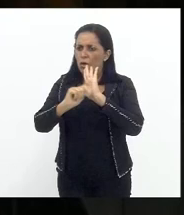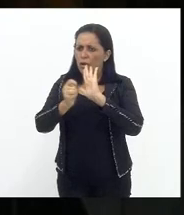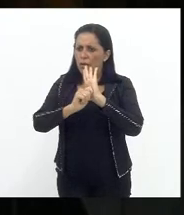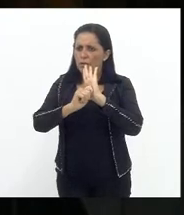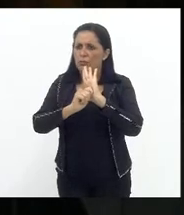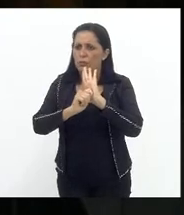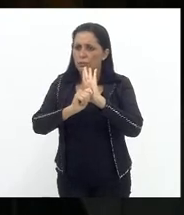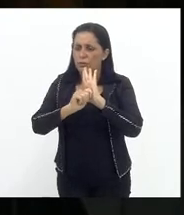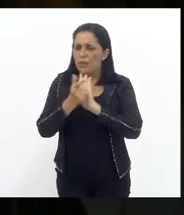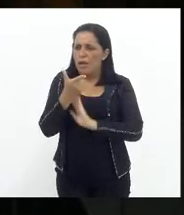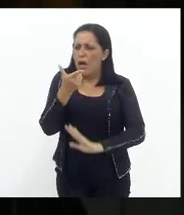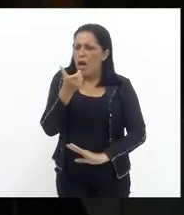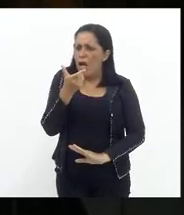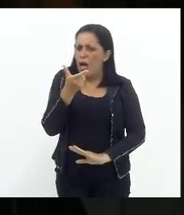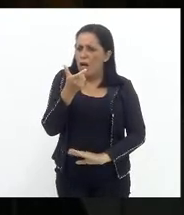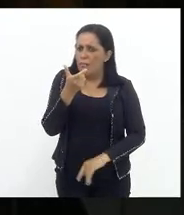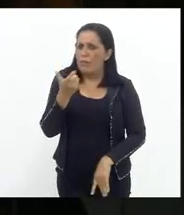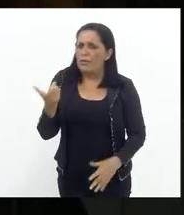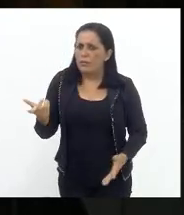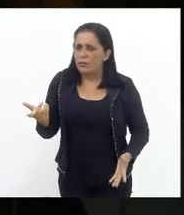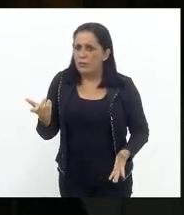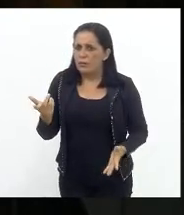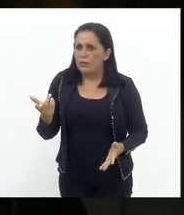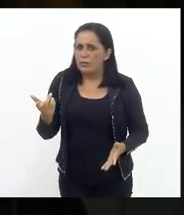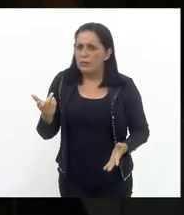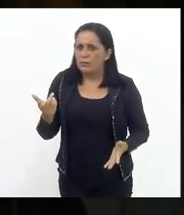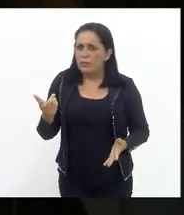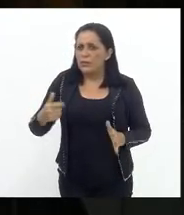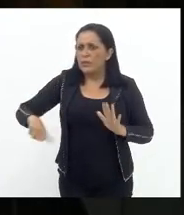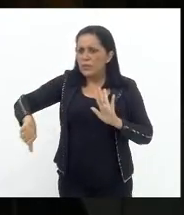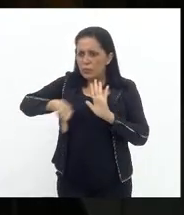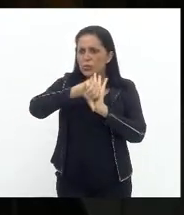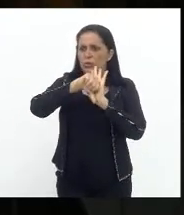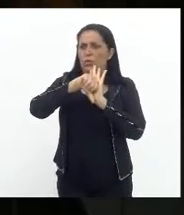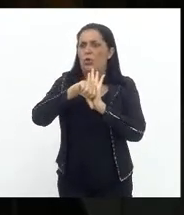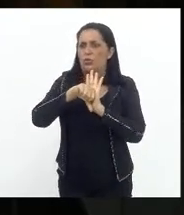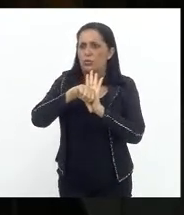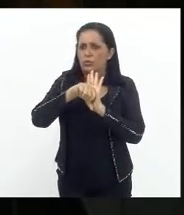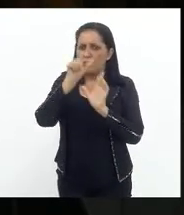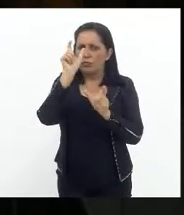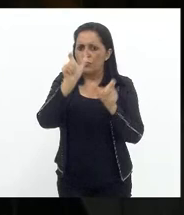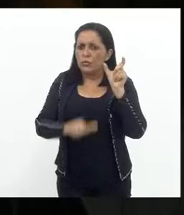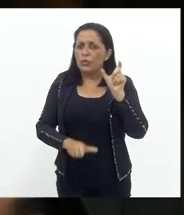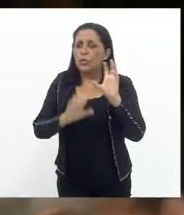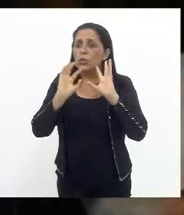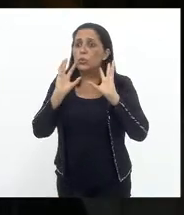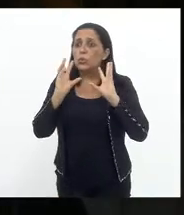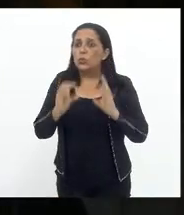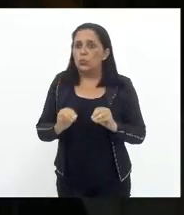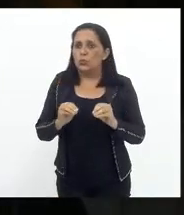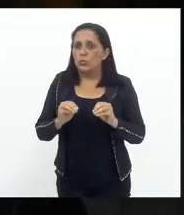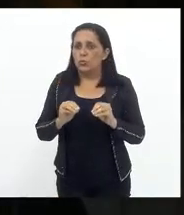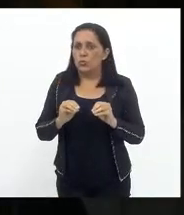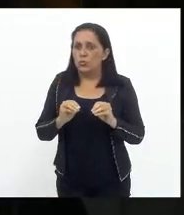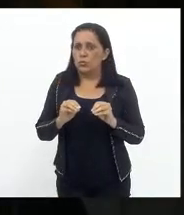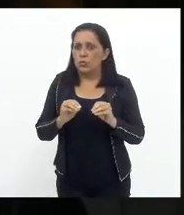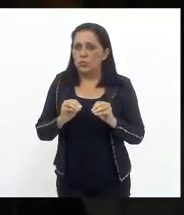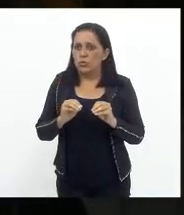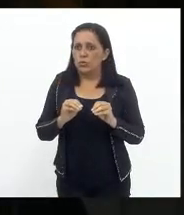para prender armas, para prender criminosos e tudo aquilo que